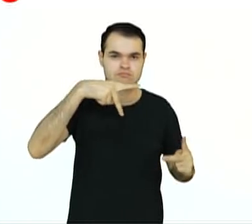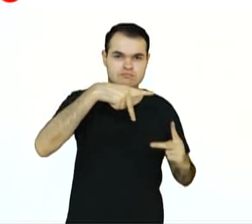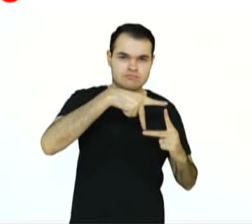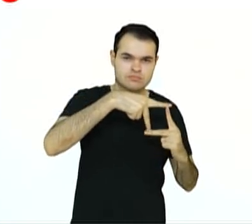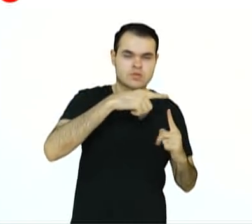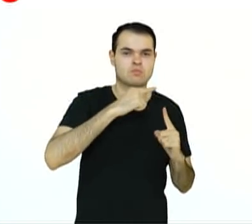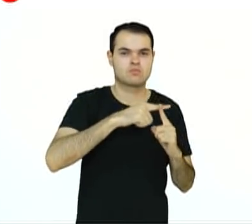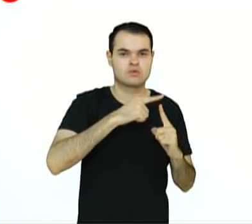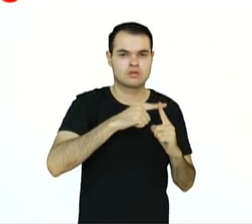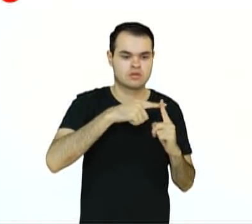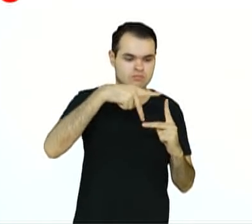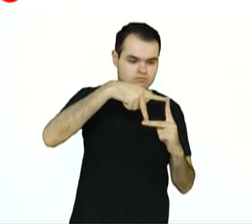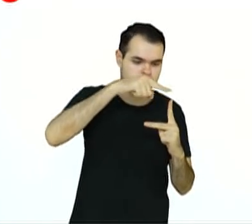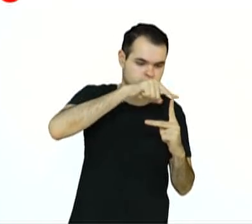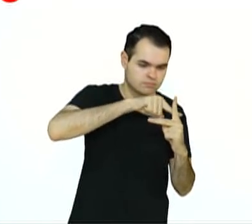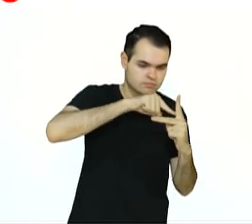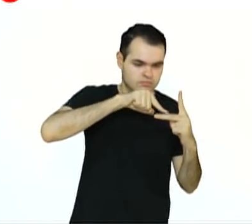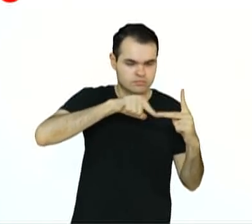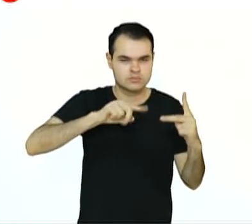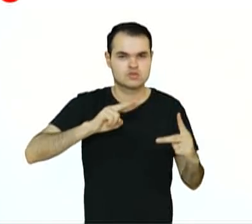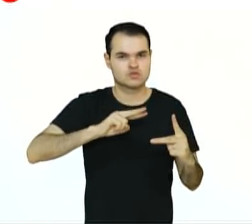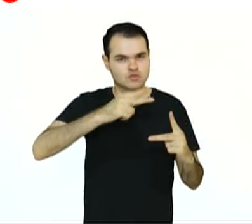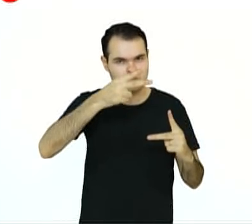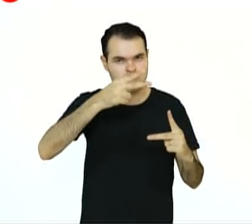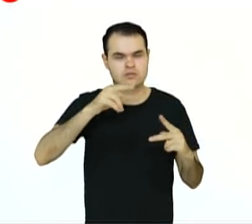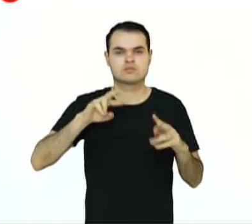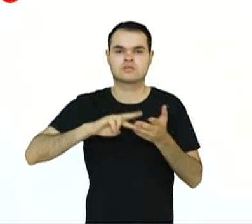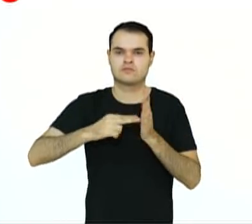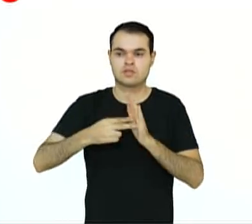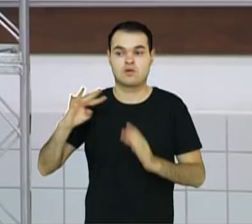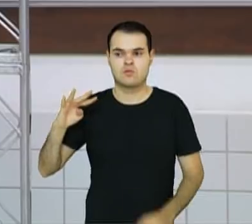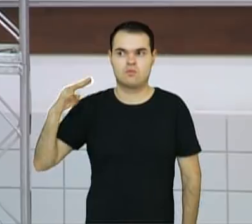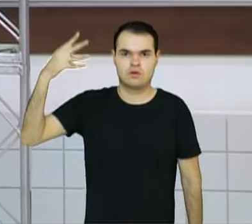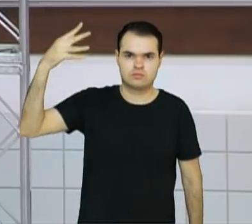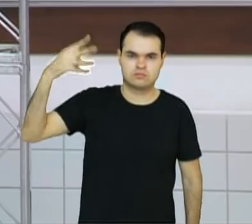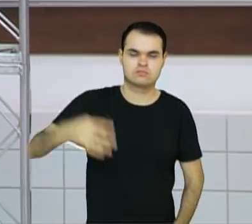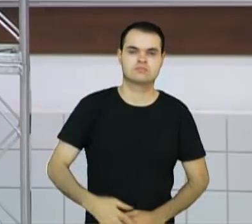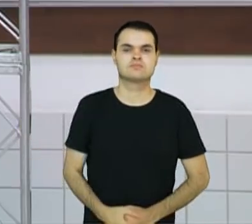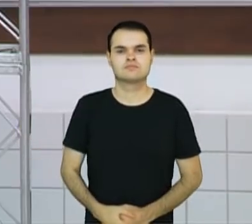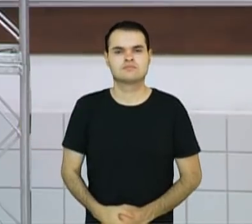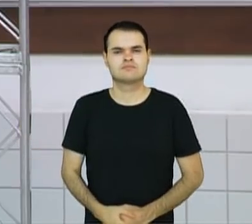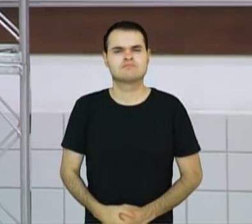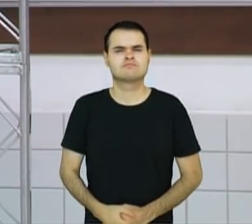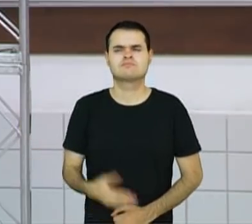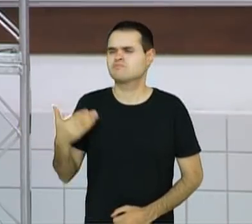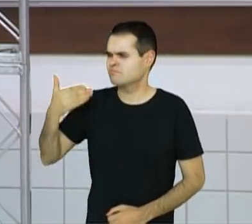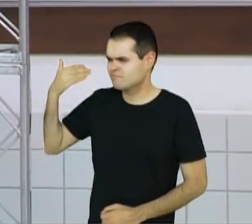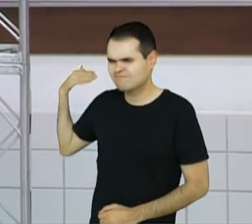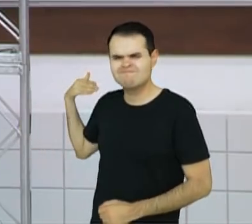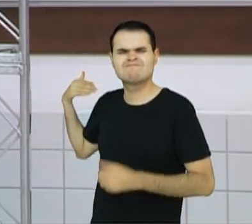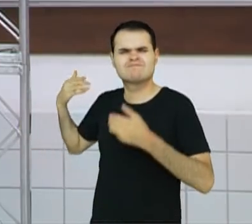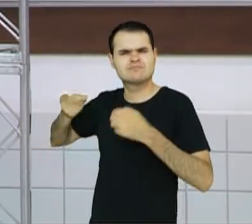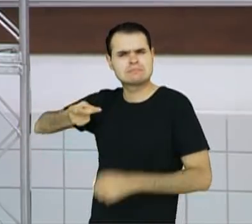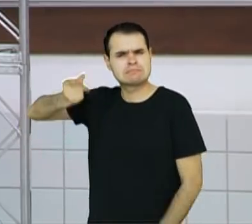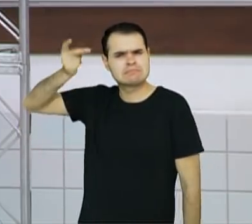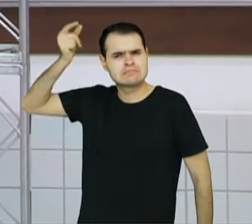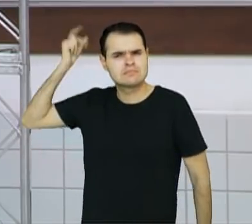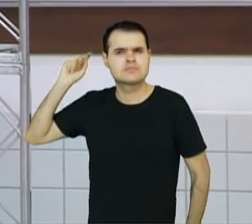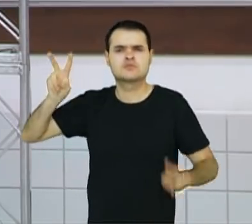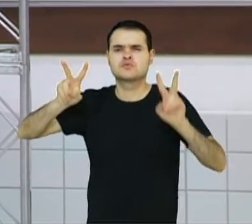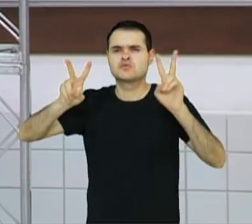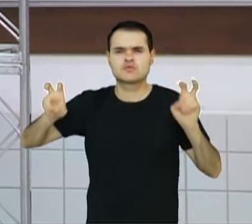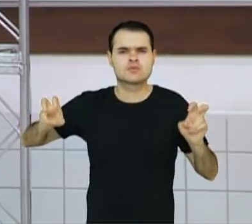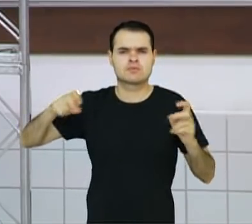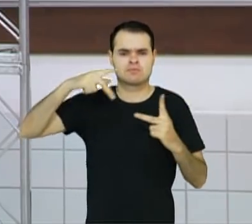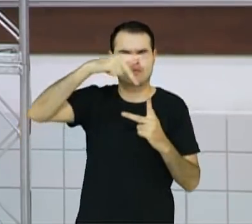lado dobra, certo? Com isso a gente lembra de uma coisa que a gente falou muito tempo atrás, né? Em termos de área, em termos